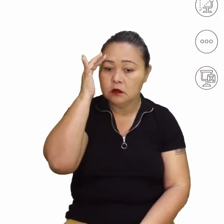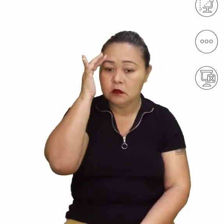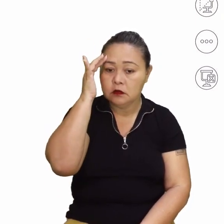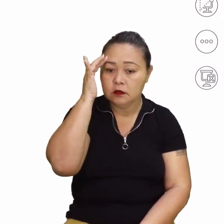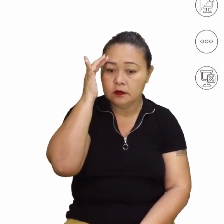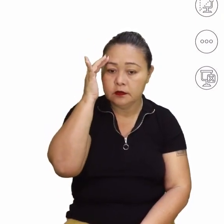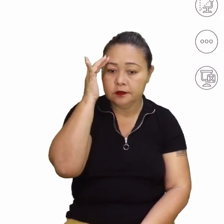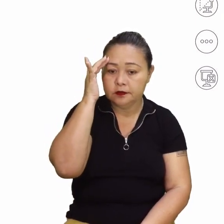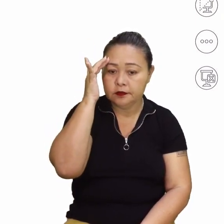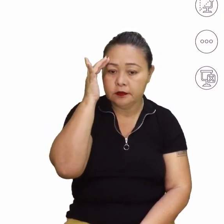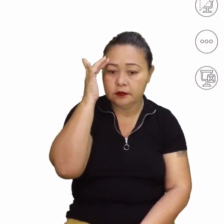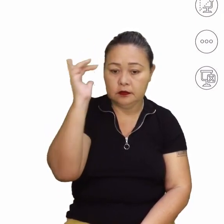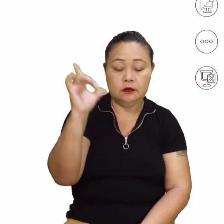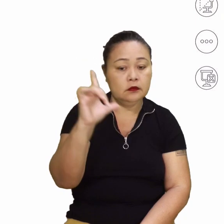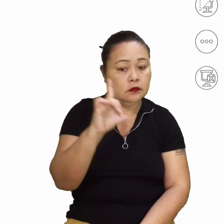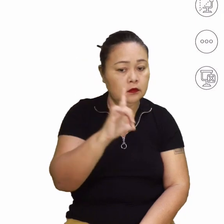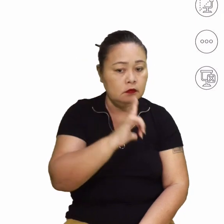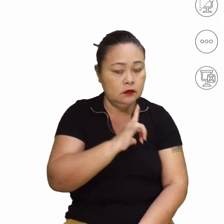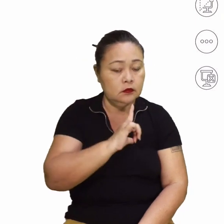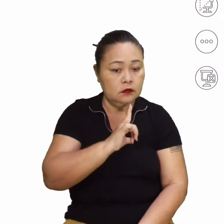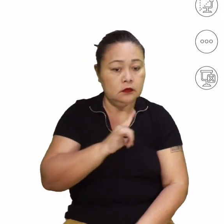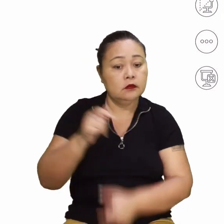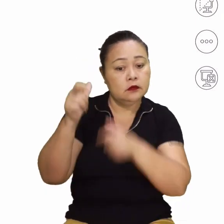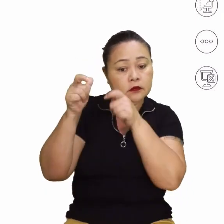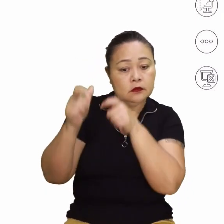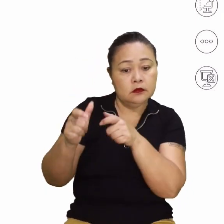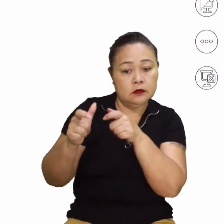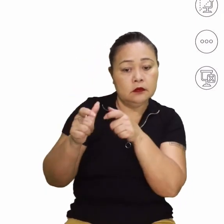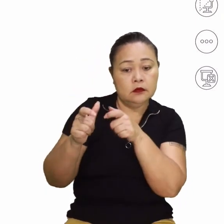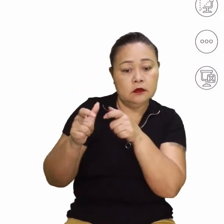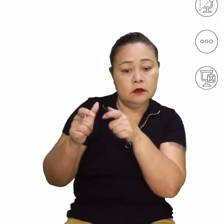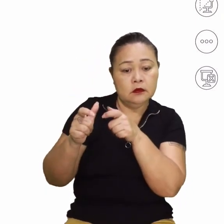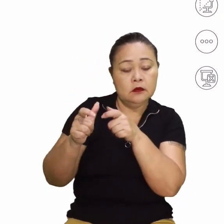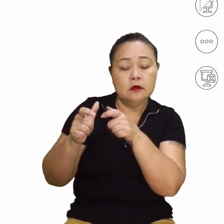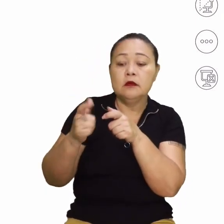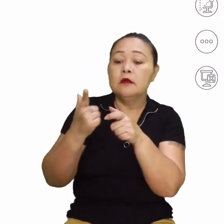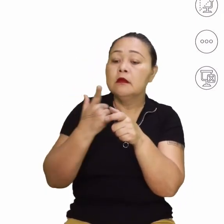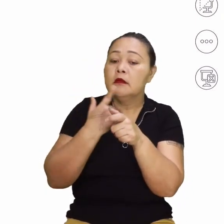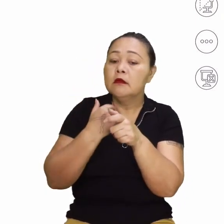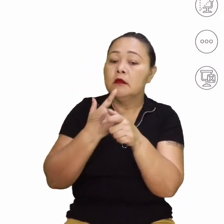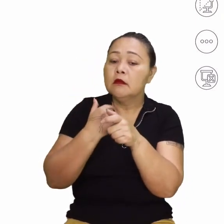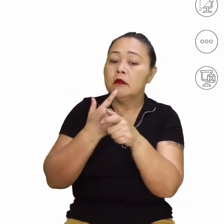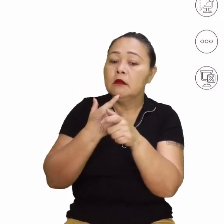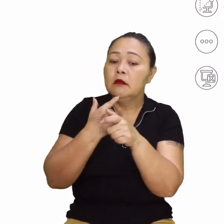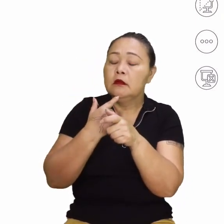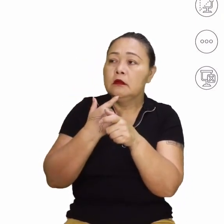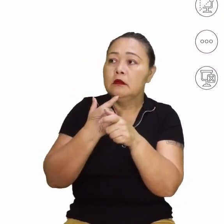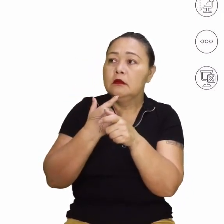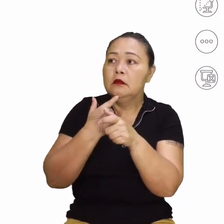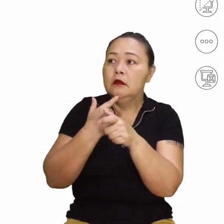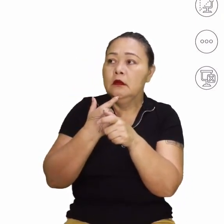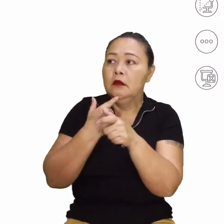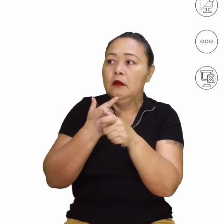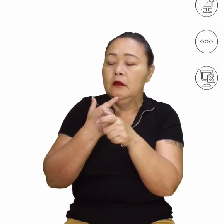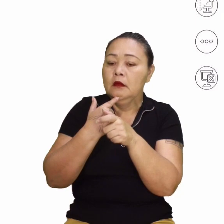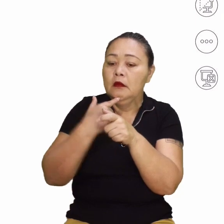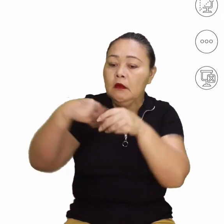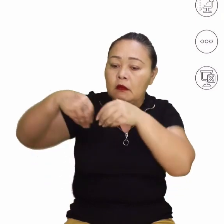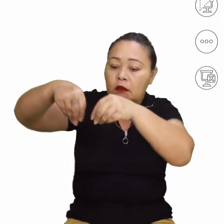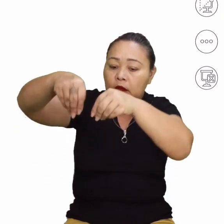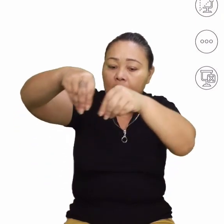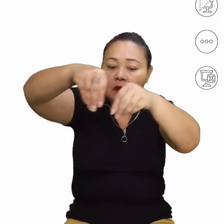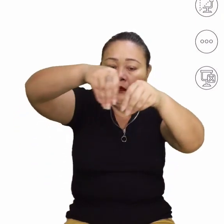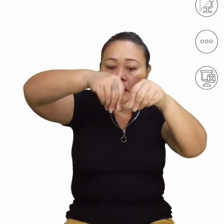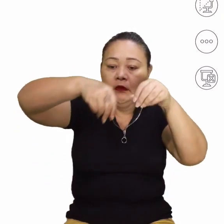é que estão nesta localidade que estão em vermelho elas estão em terras